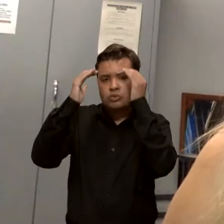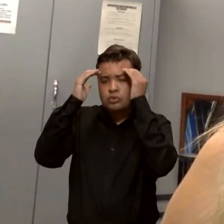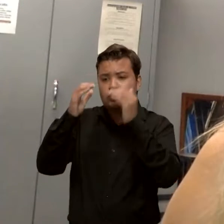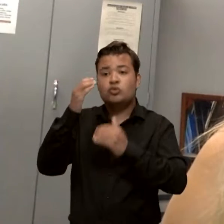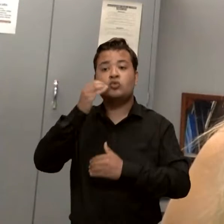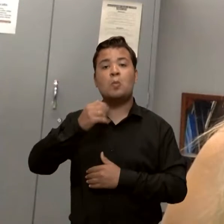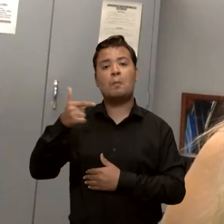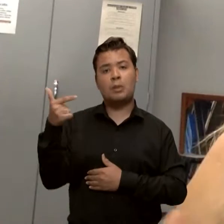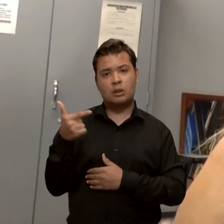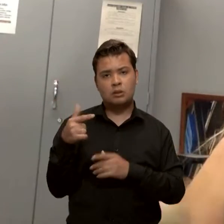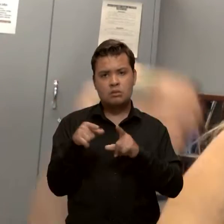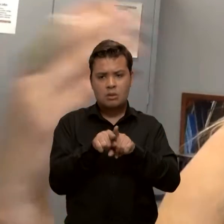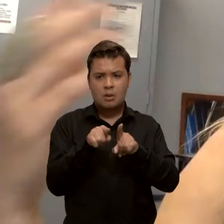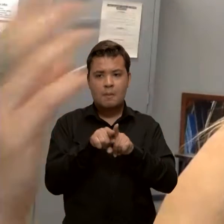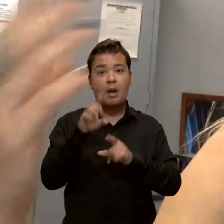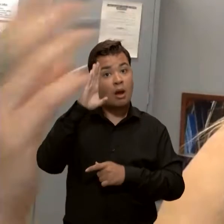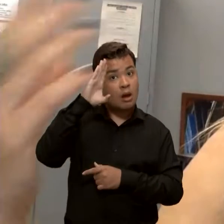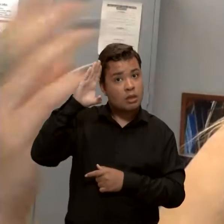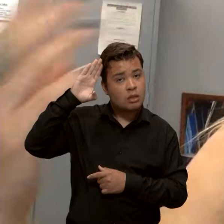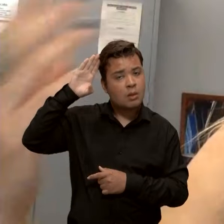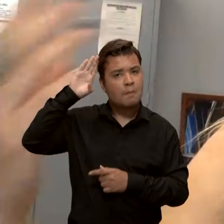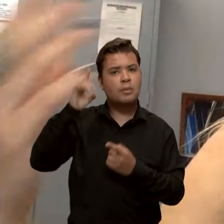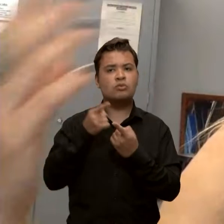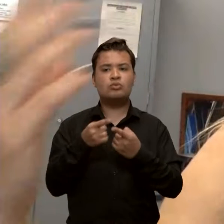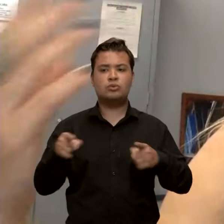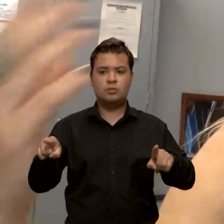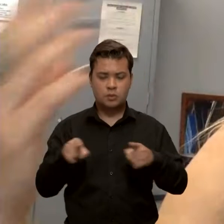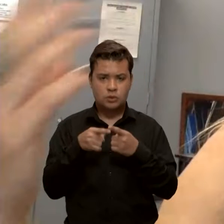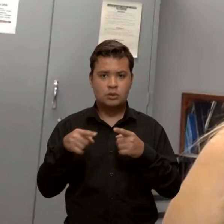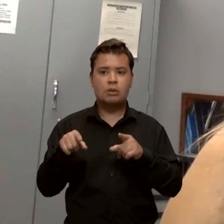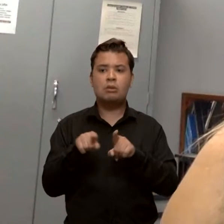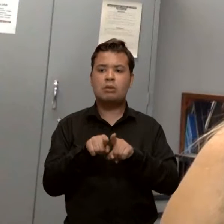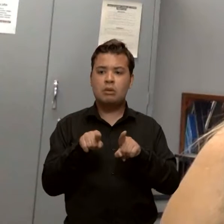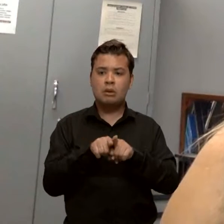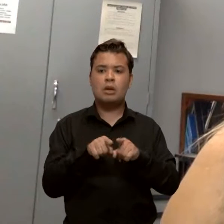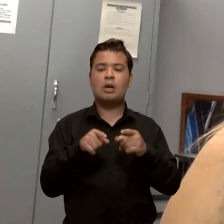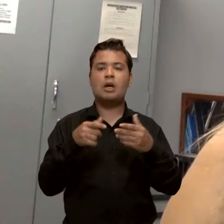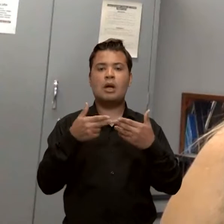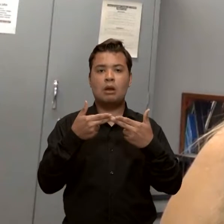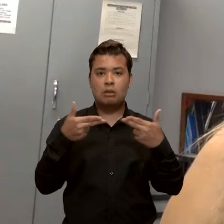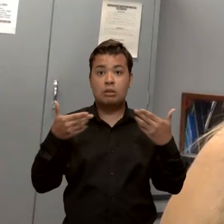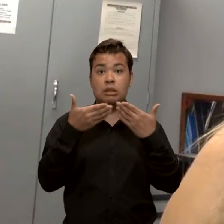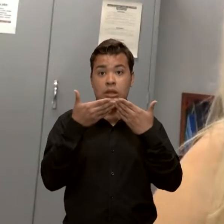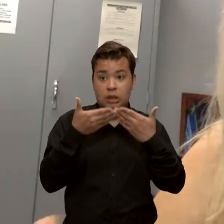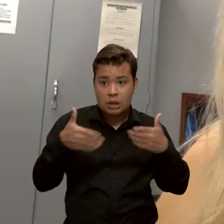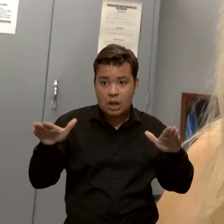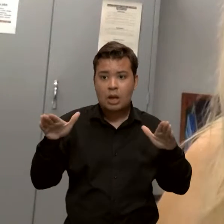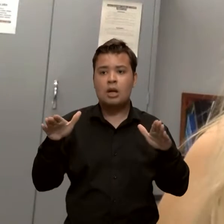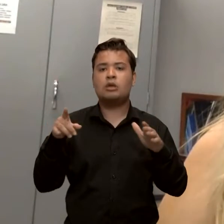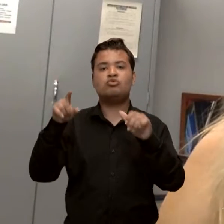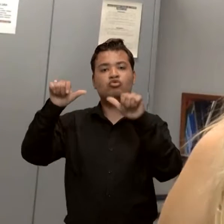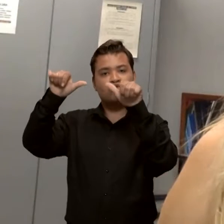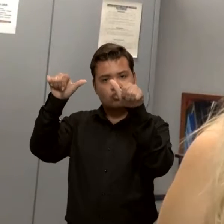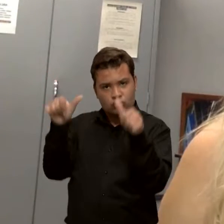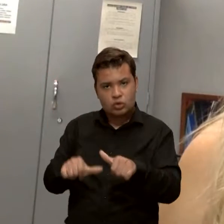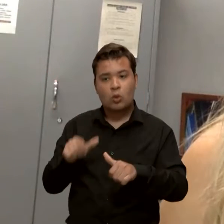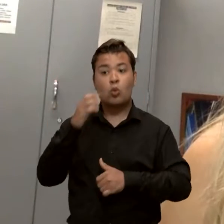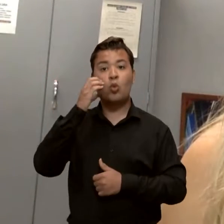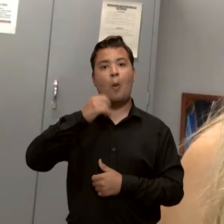às academias de música, na inauguração da estátua equestre de Dom Pedro I. Então, quer dizer,